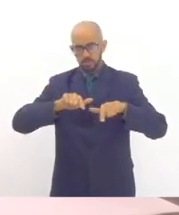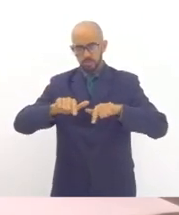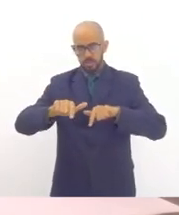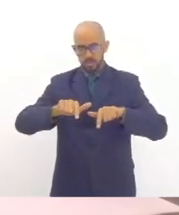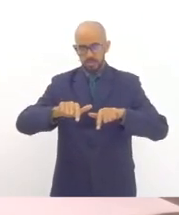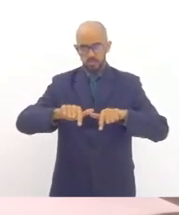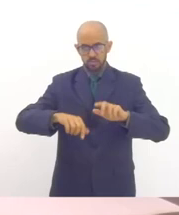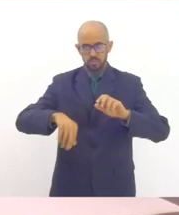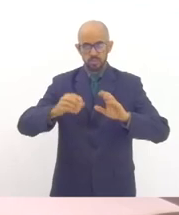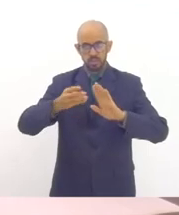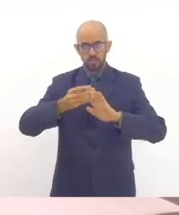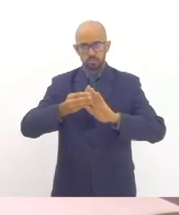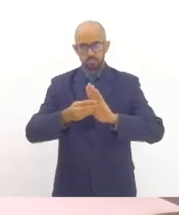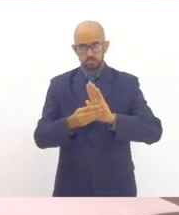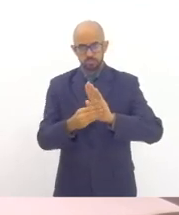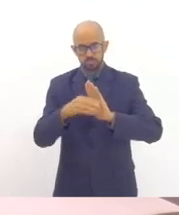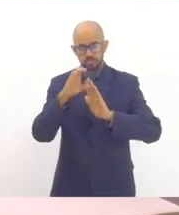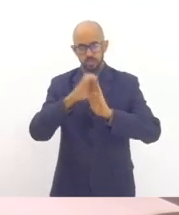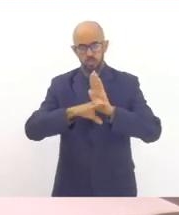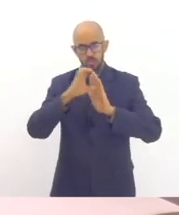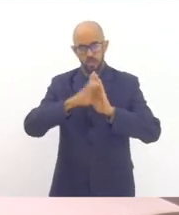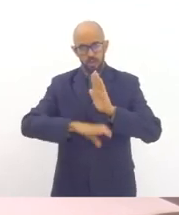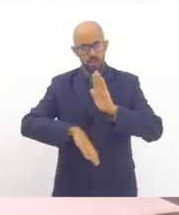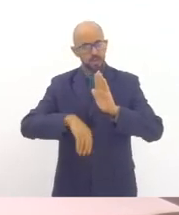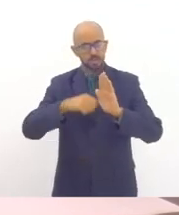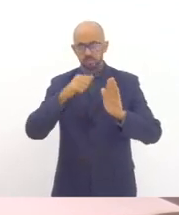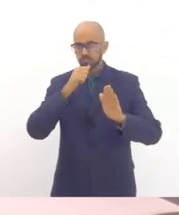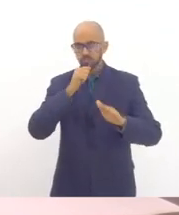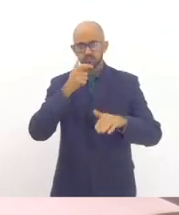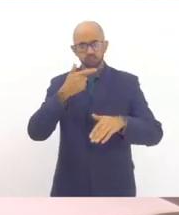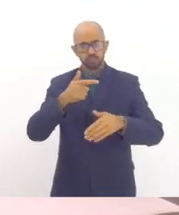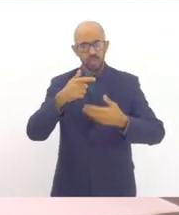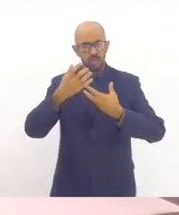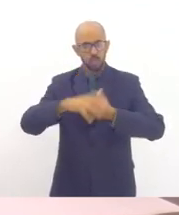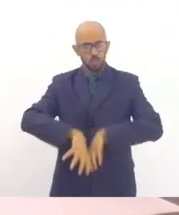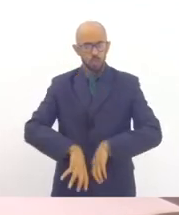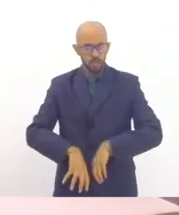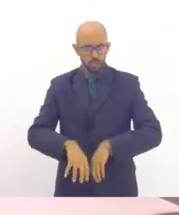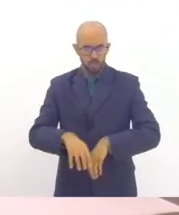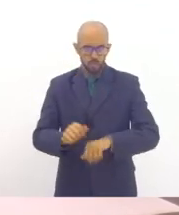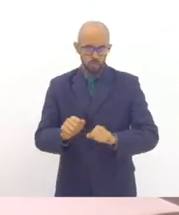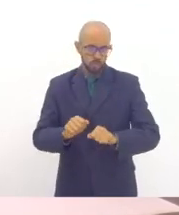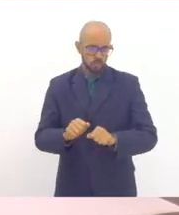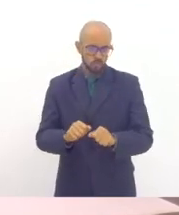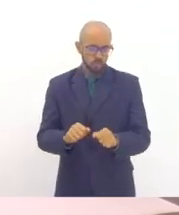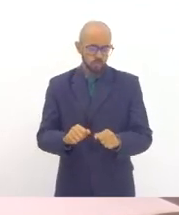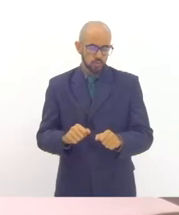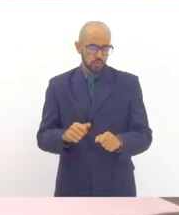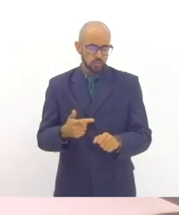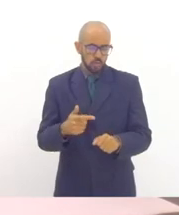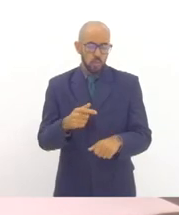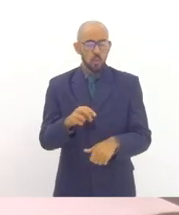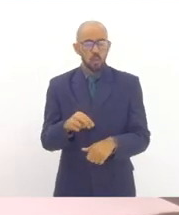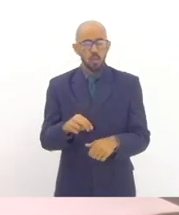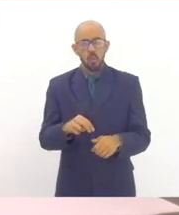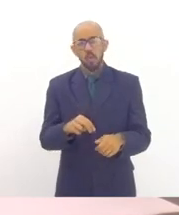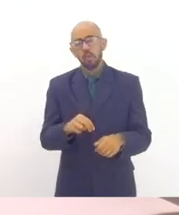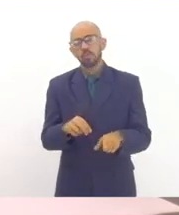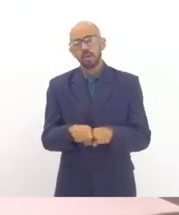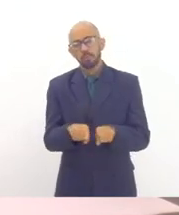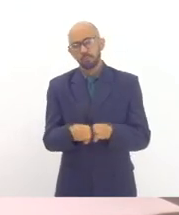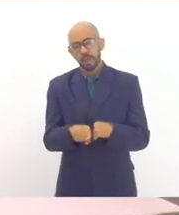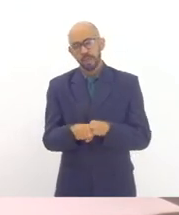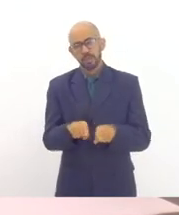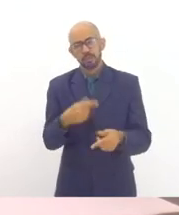componentes curriculares para os quais eles não prestaram concurso público, além da elevada carga horária em